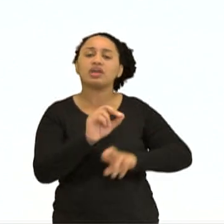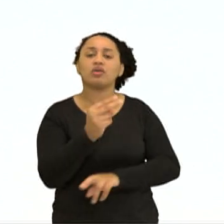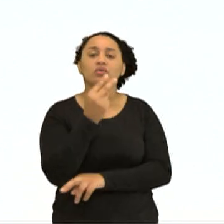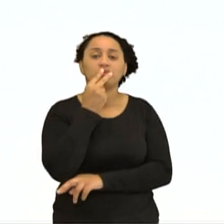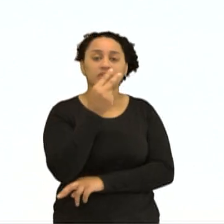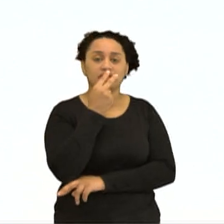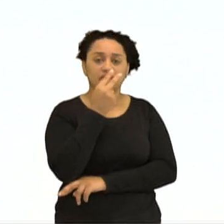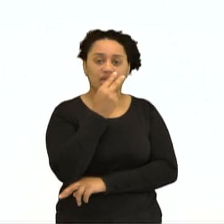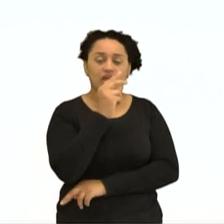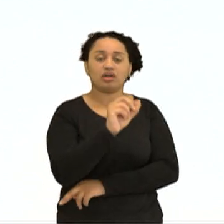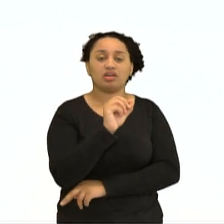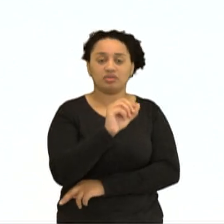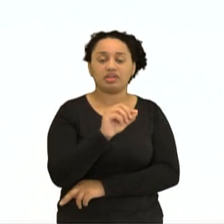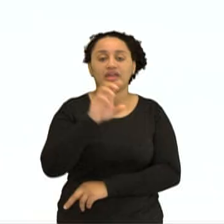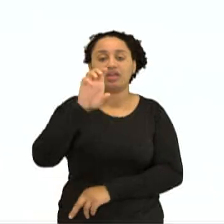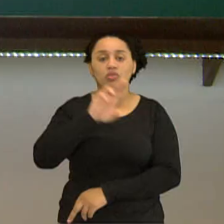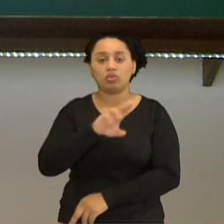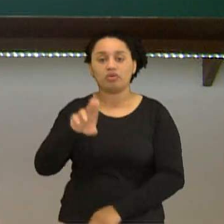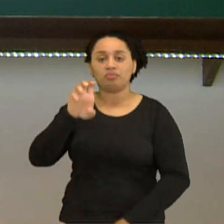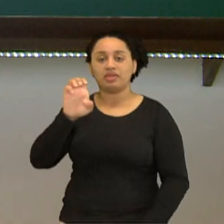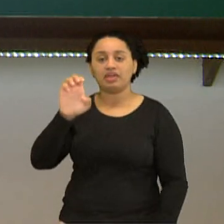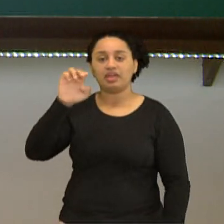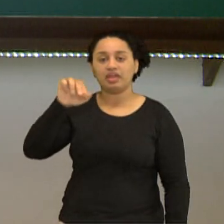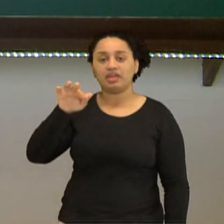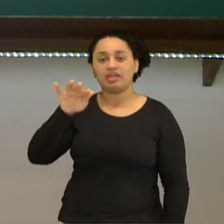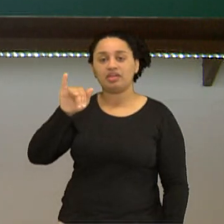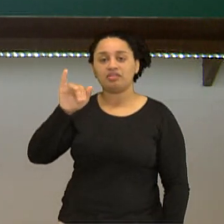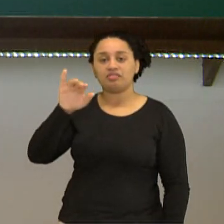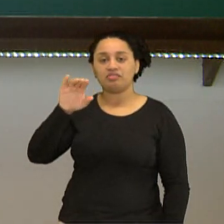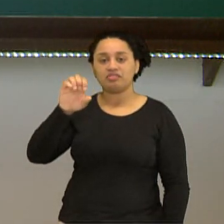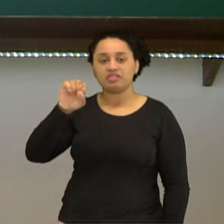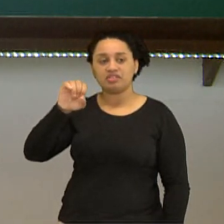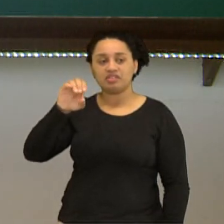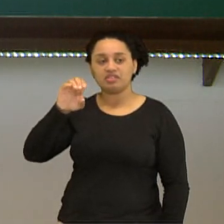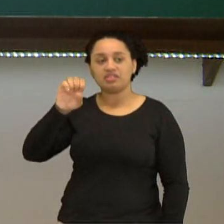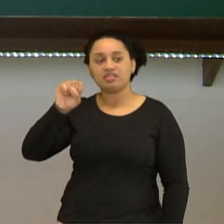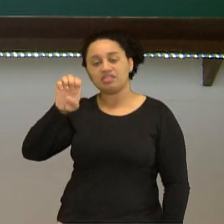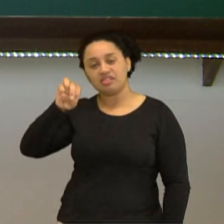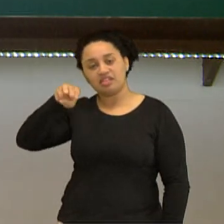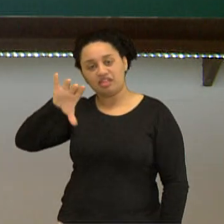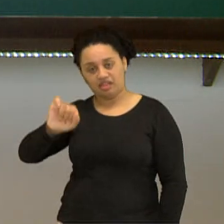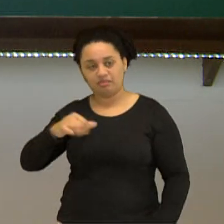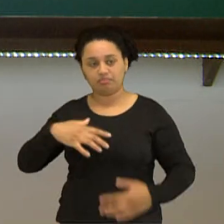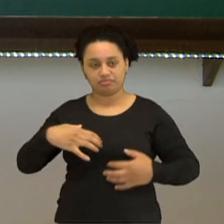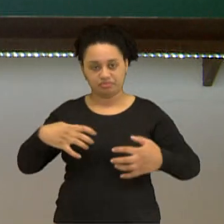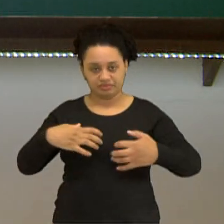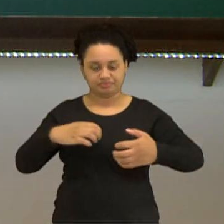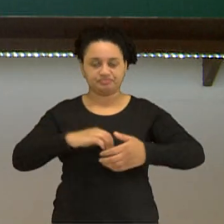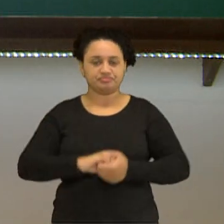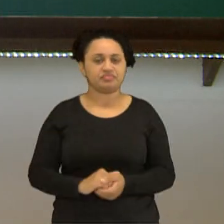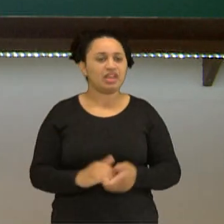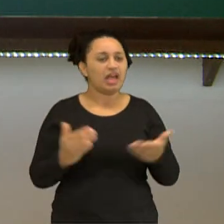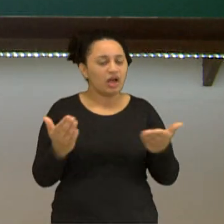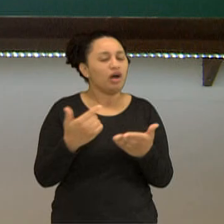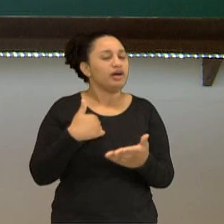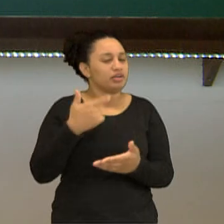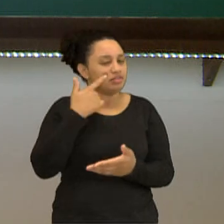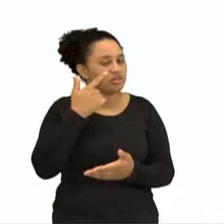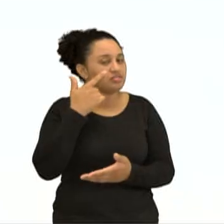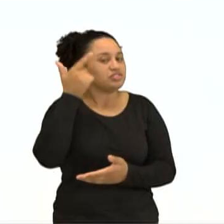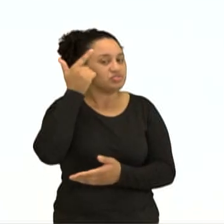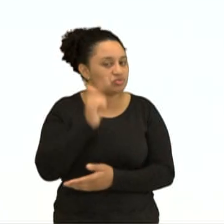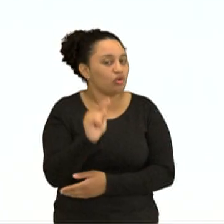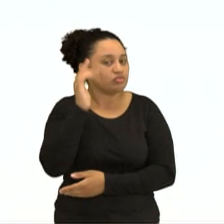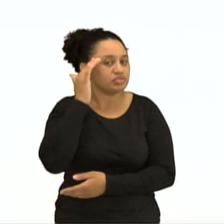tabagismo é o enfisema pulmonar, a perda da elasticidade pulmonar, tá bom? Vamos ver se vocês entenderam mais um pouquinho lá, ó.